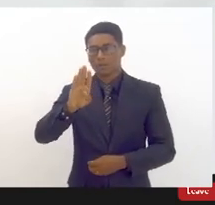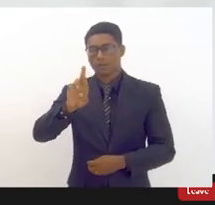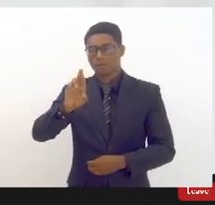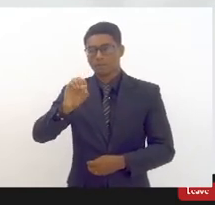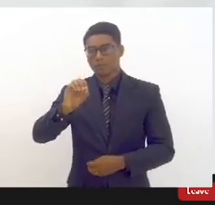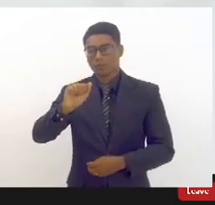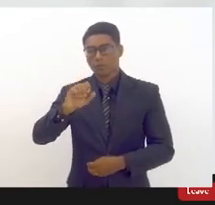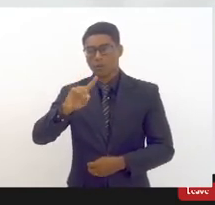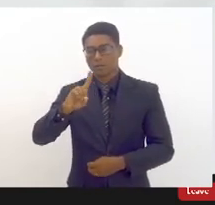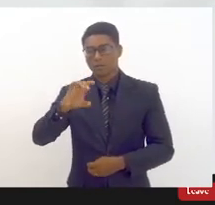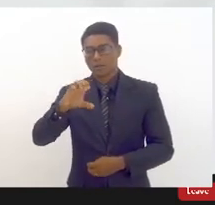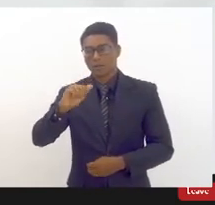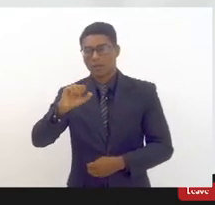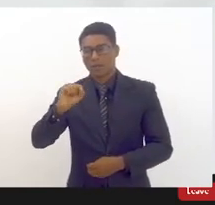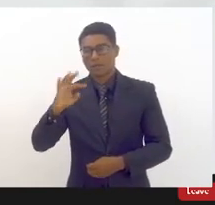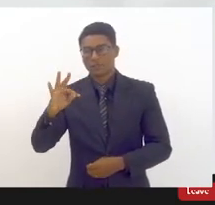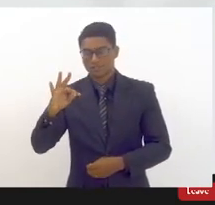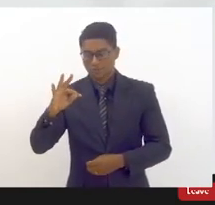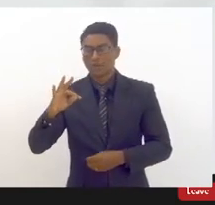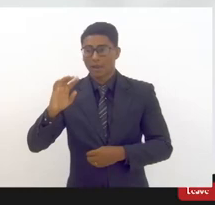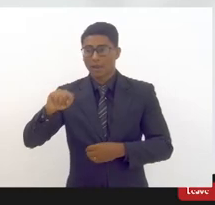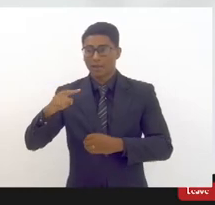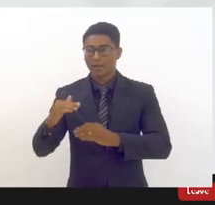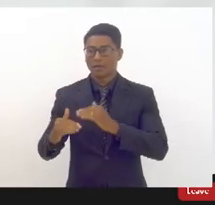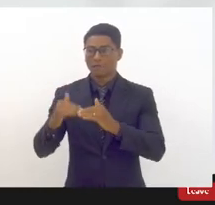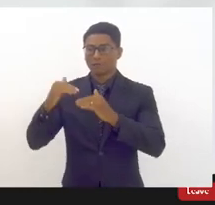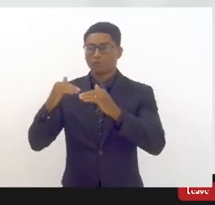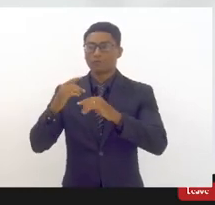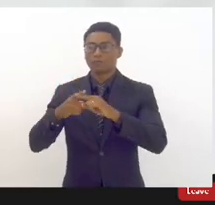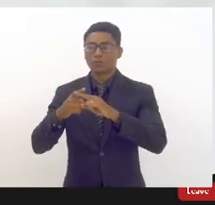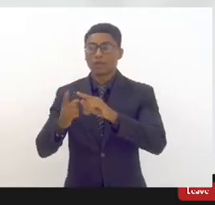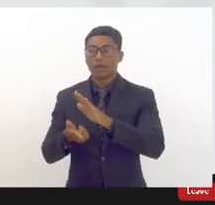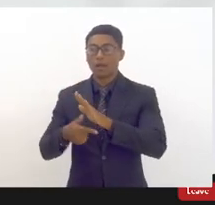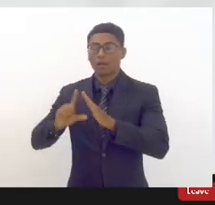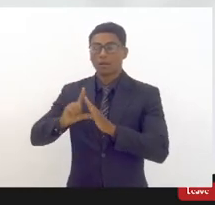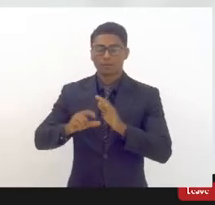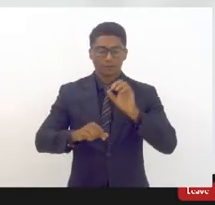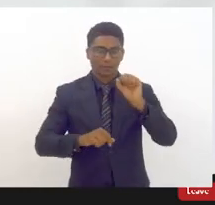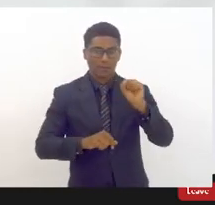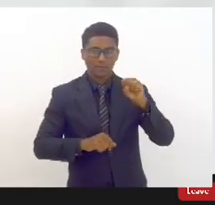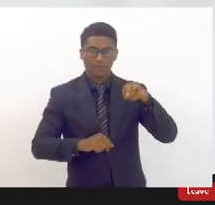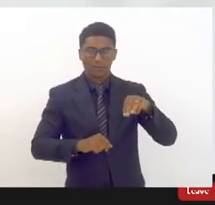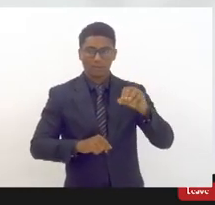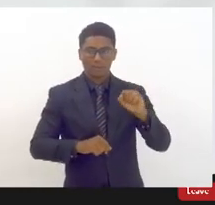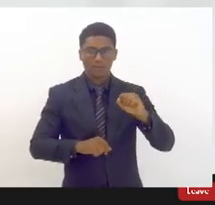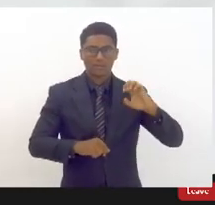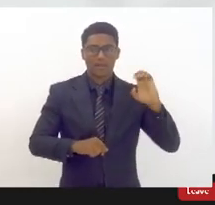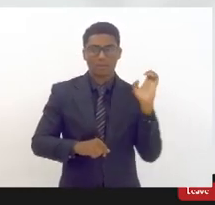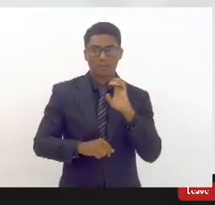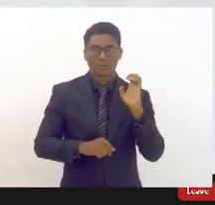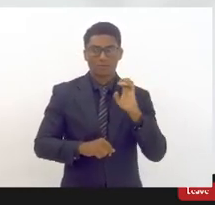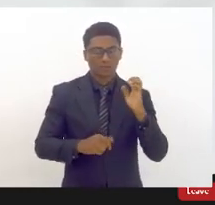evolução já de um serviço muito conhecido, que é o SMS de emergência. E aí, só para